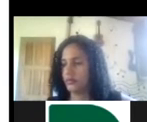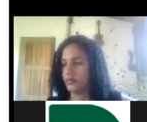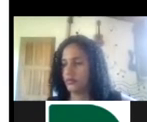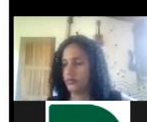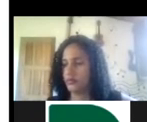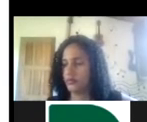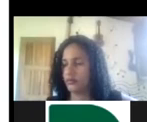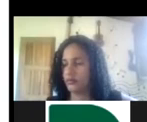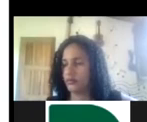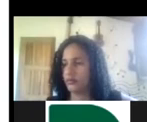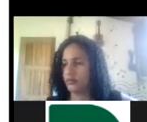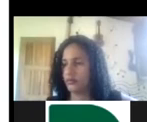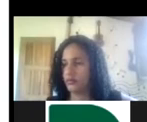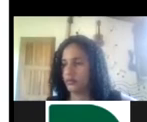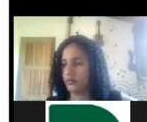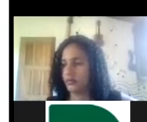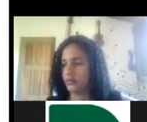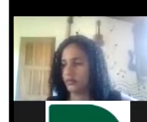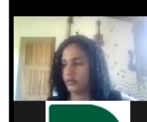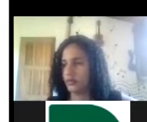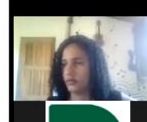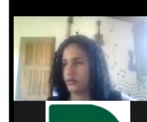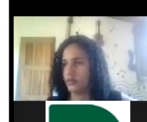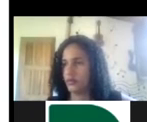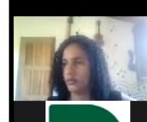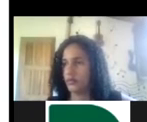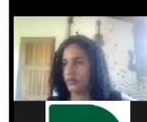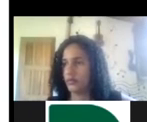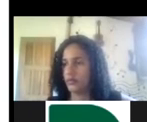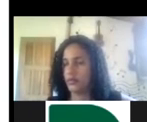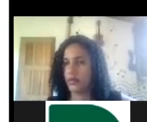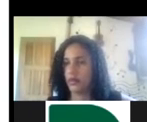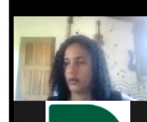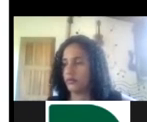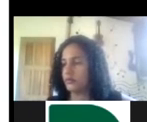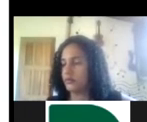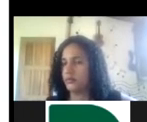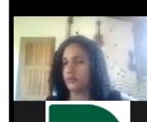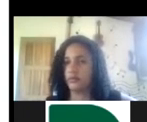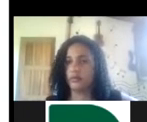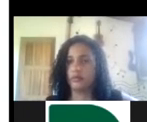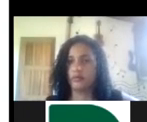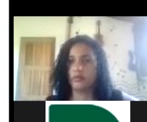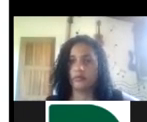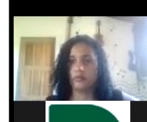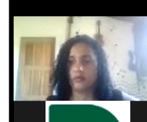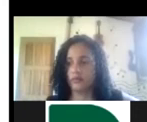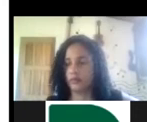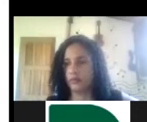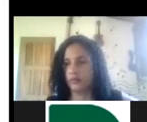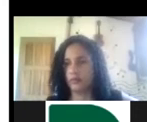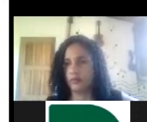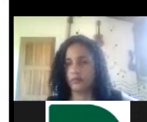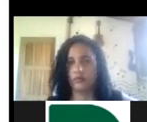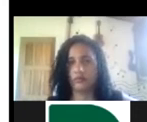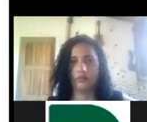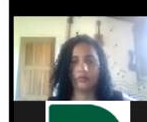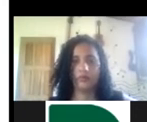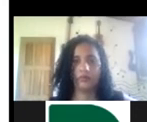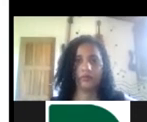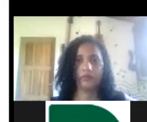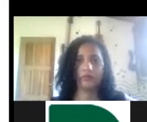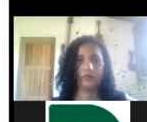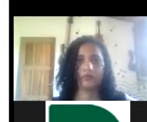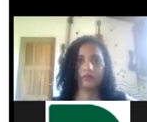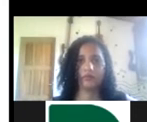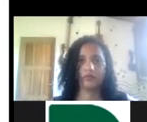essa facilidade de mexer com os ODRs, de mexer, né? E quem conhece os magistrados, quem tem acesso aos